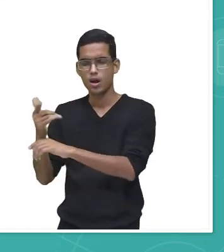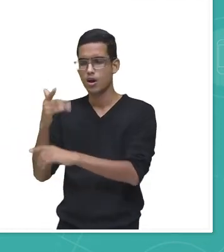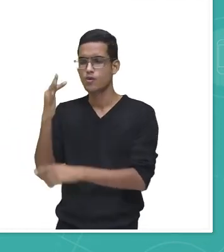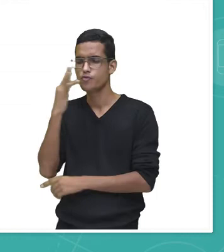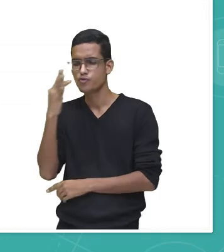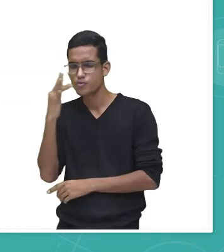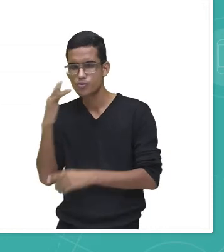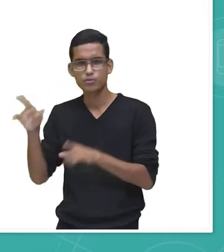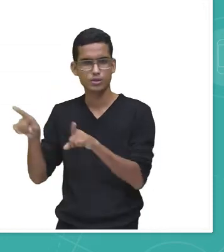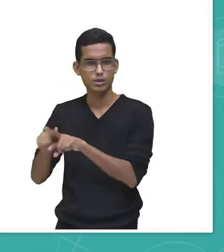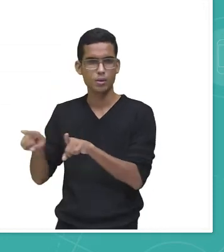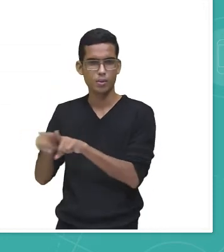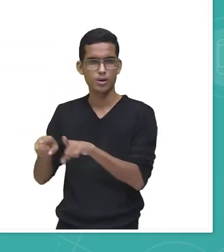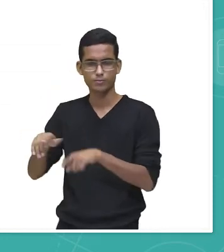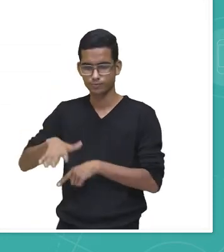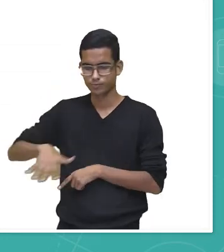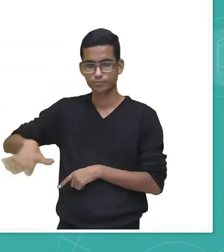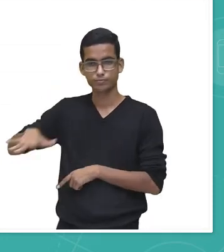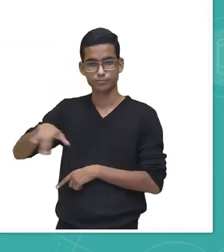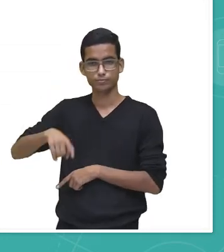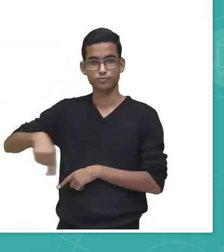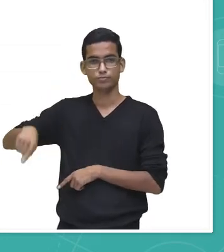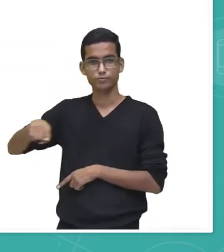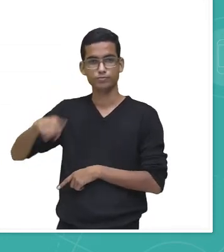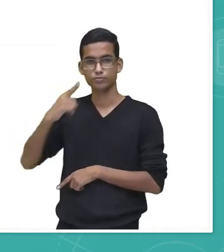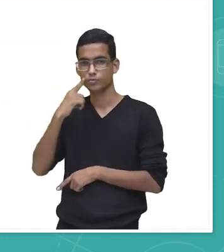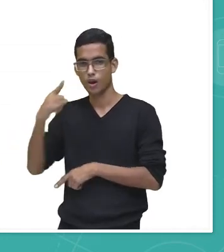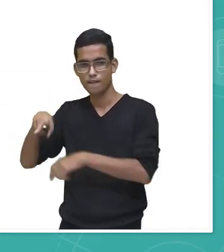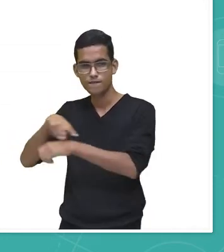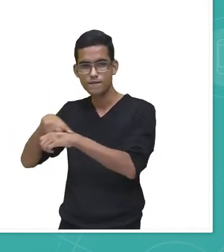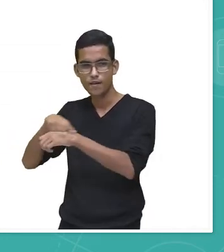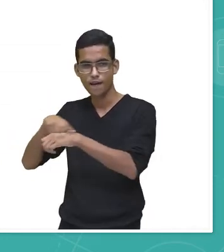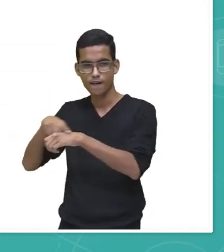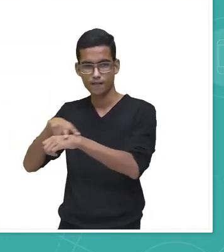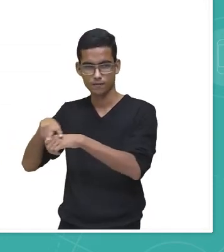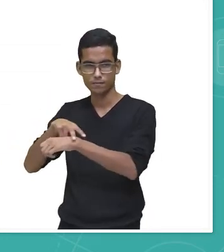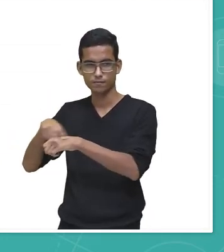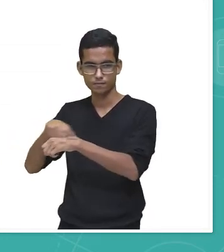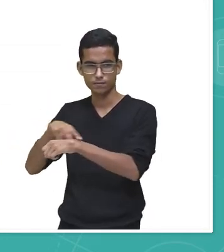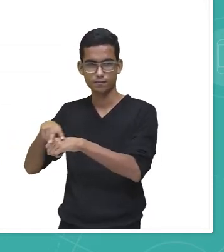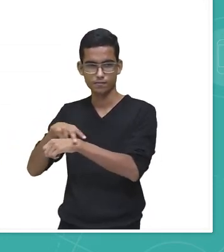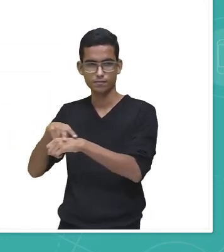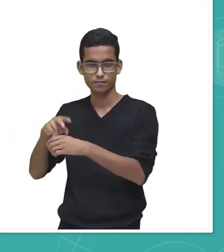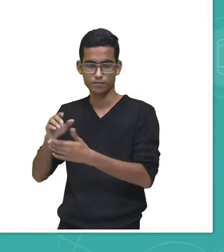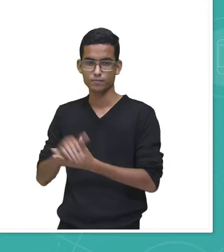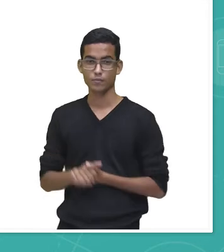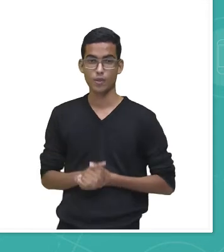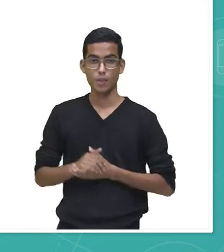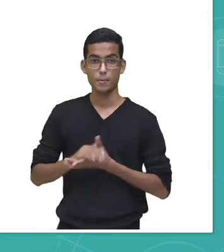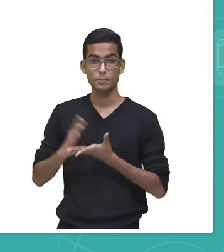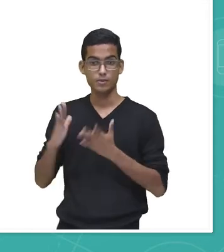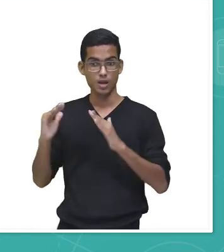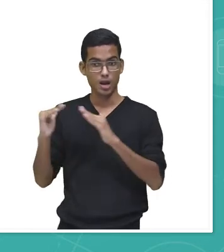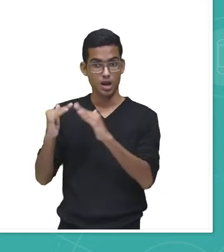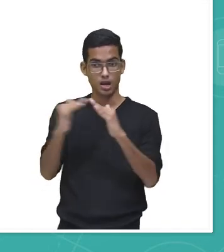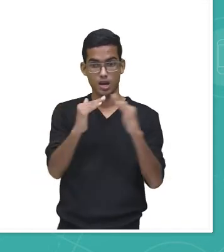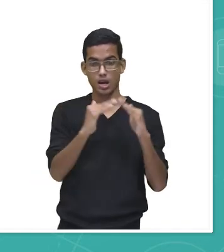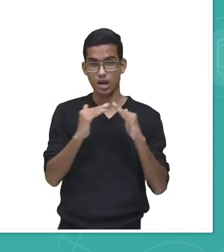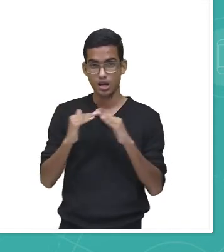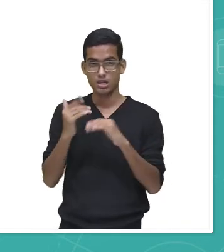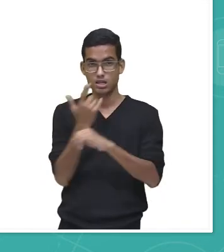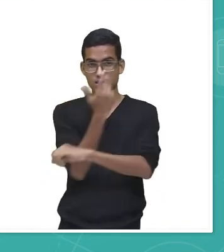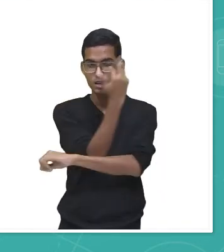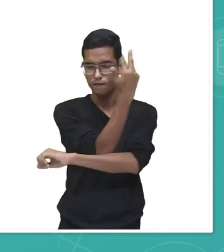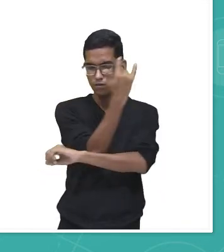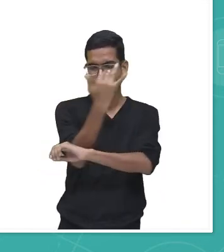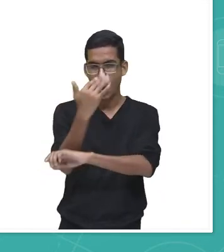coisa bem interessante sobre o manso comum, que no caso as caças nas florestas, elas eram exclusivas dos senhores. Apenas os senhores,